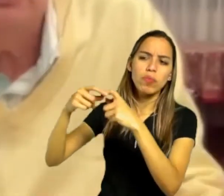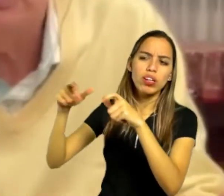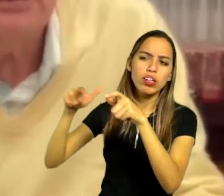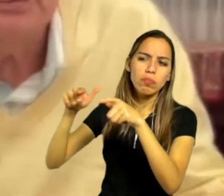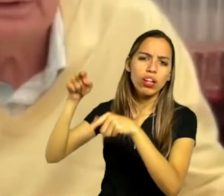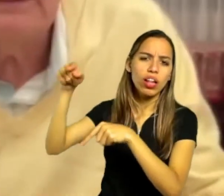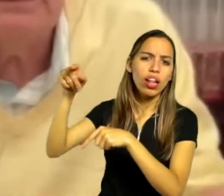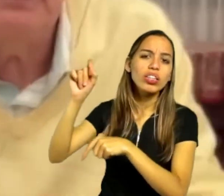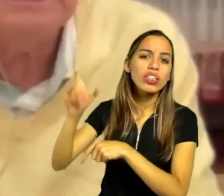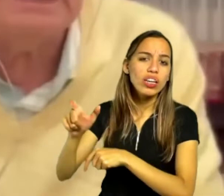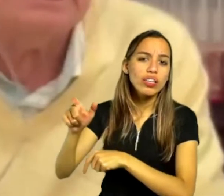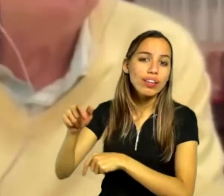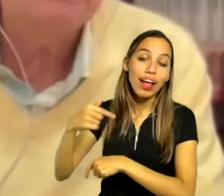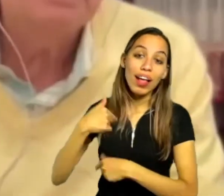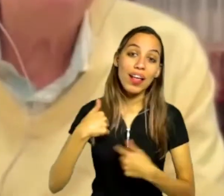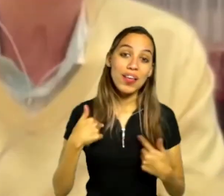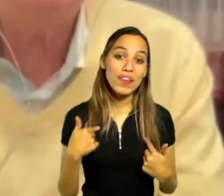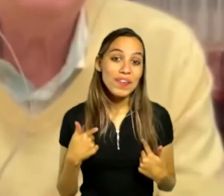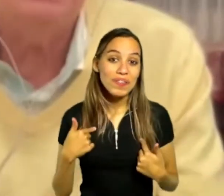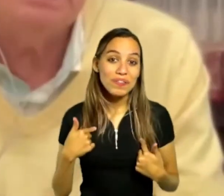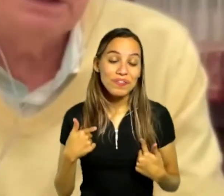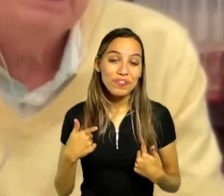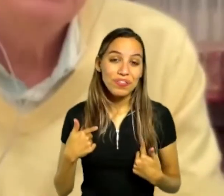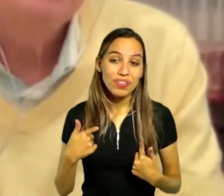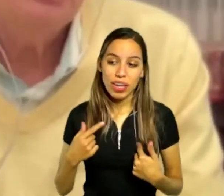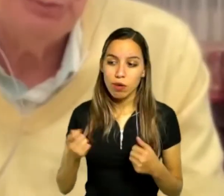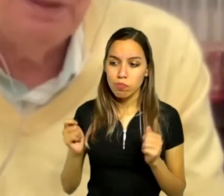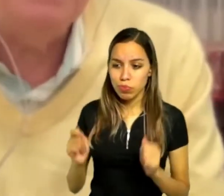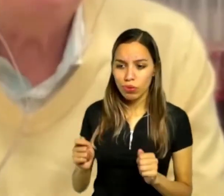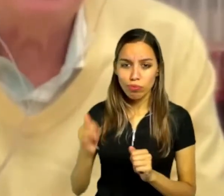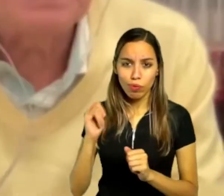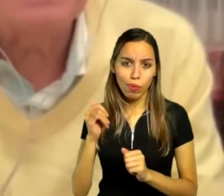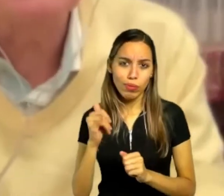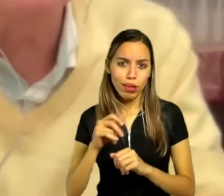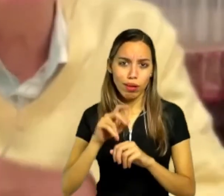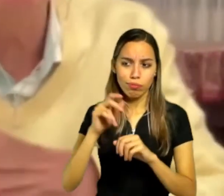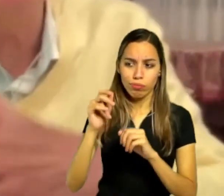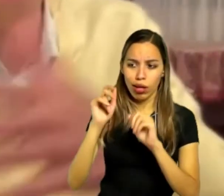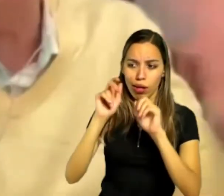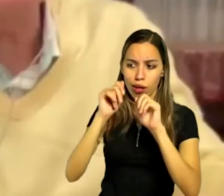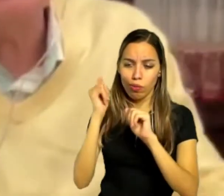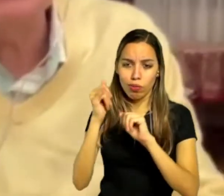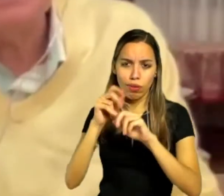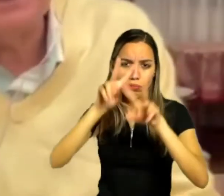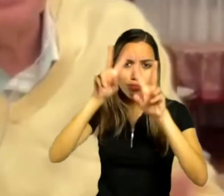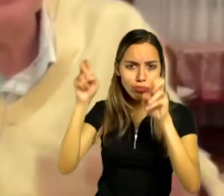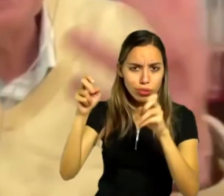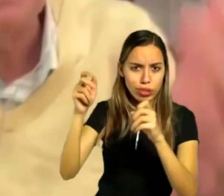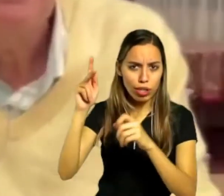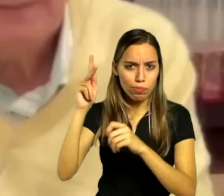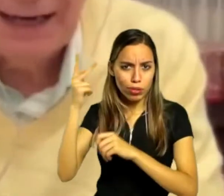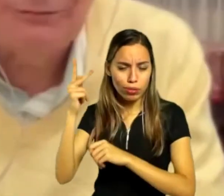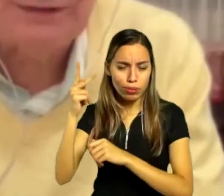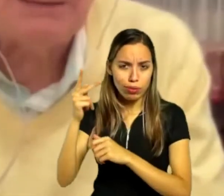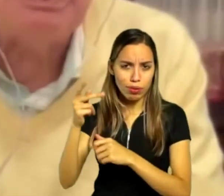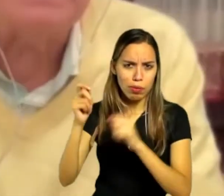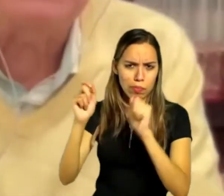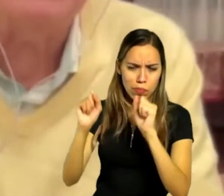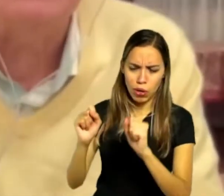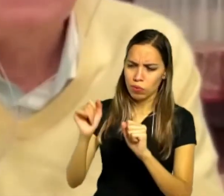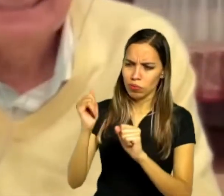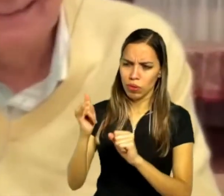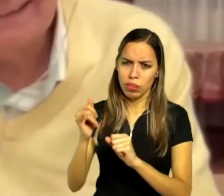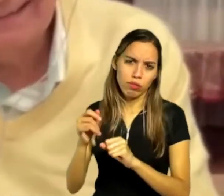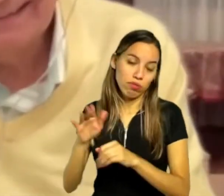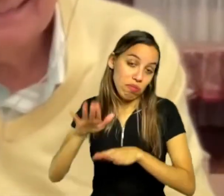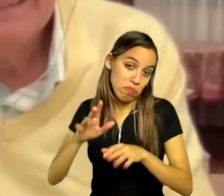eu conto, ou ela vai ficar perdida aí. Tudo bem, pode ser que seja uma boa coisa para a literatura ela ficar